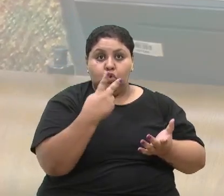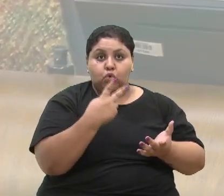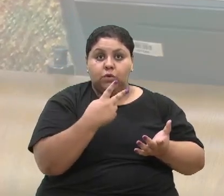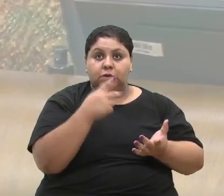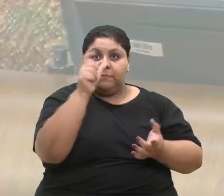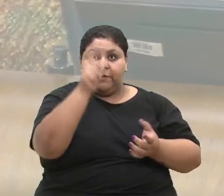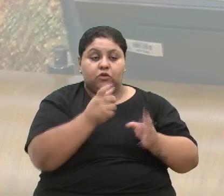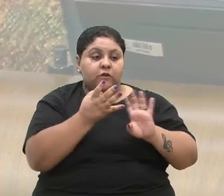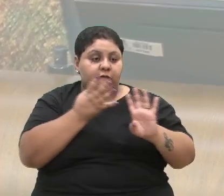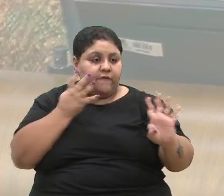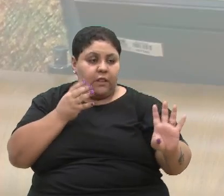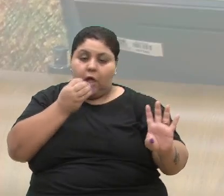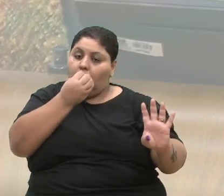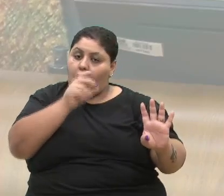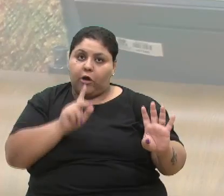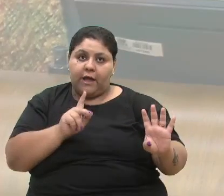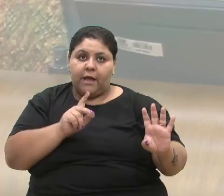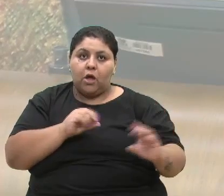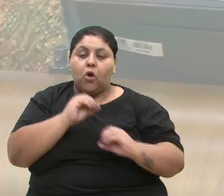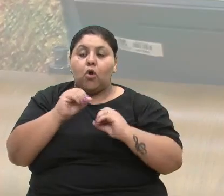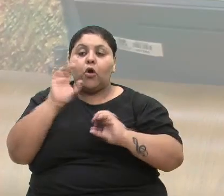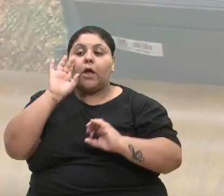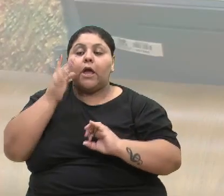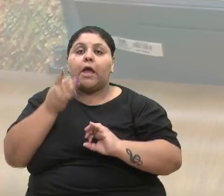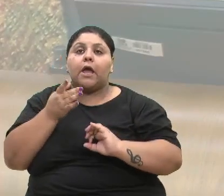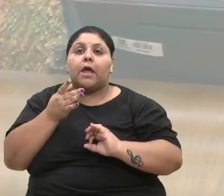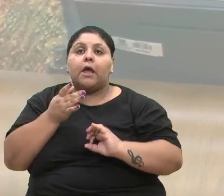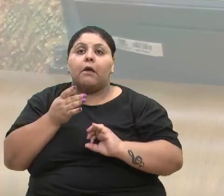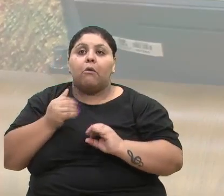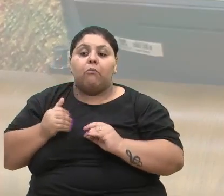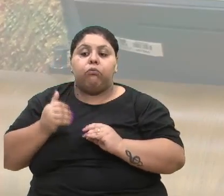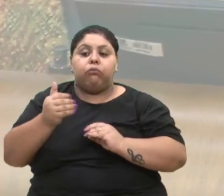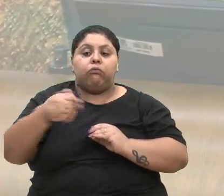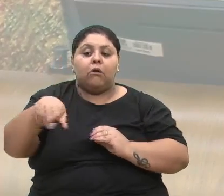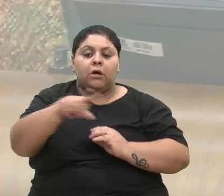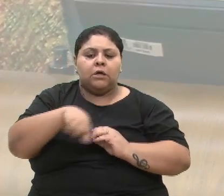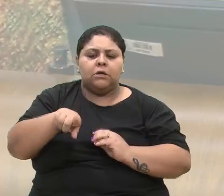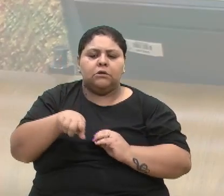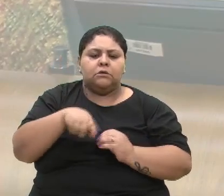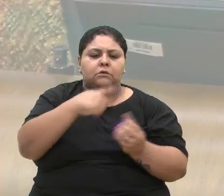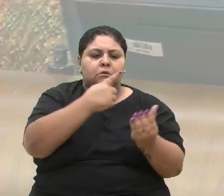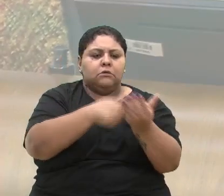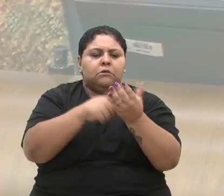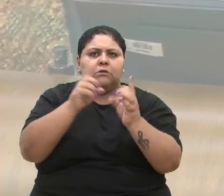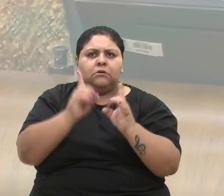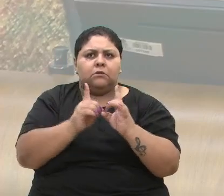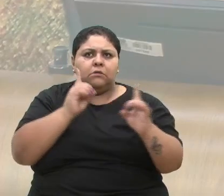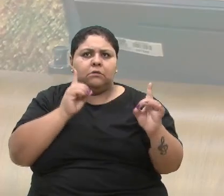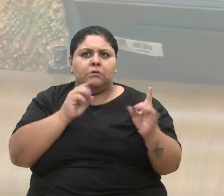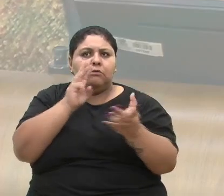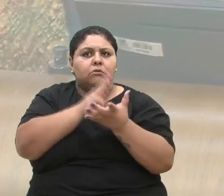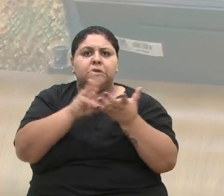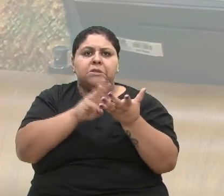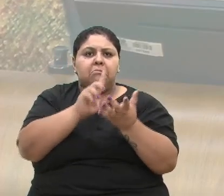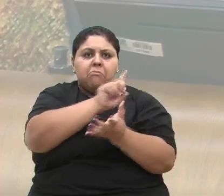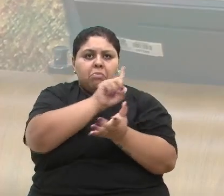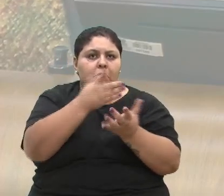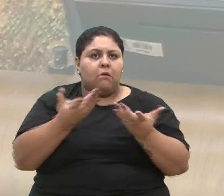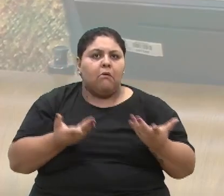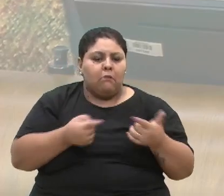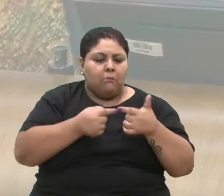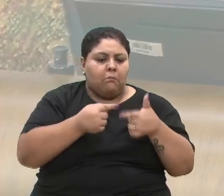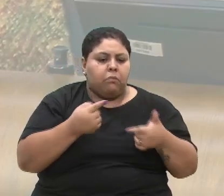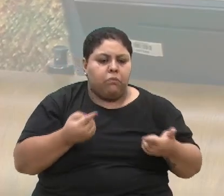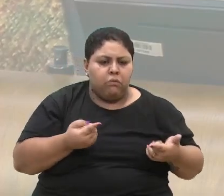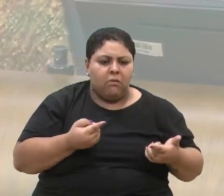está valendo. E aí, o que aconteceu nesse decorrer? A gente tentou a marcação de consulta pelo WhatsApp, não funcionou. Mas aí